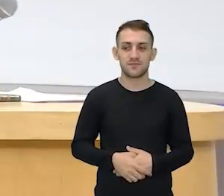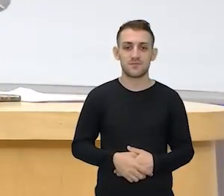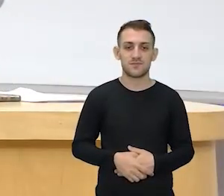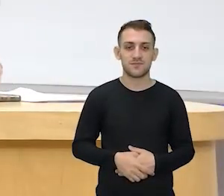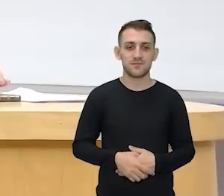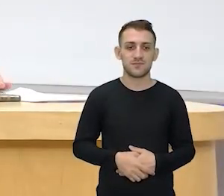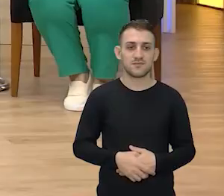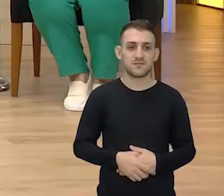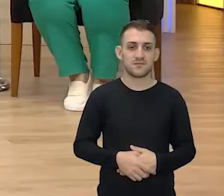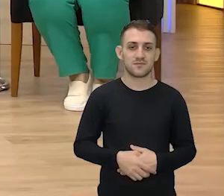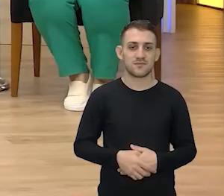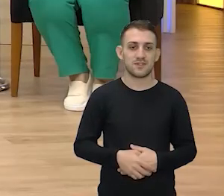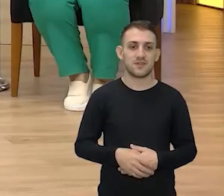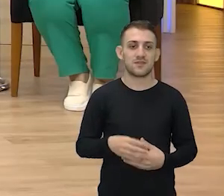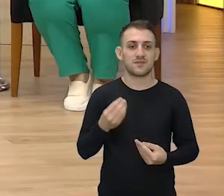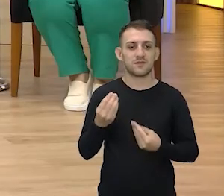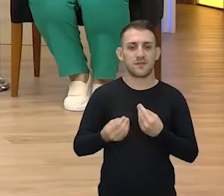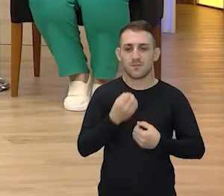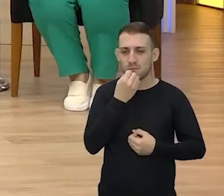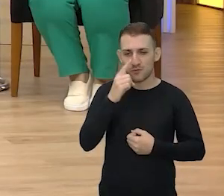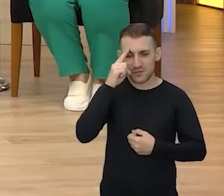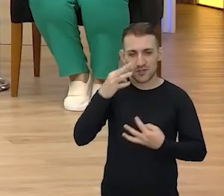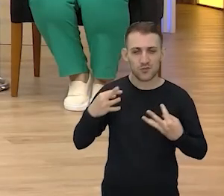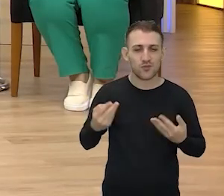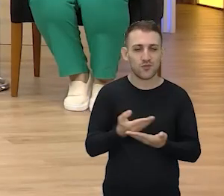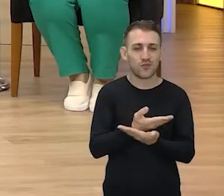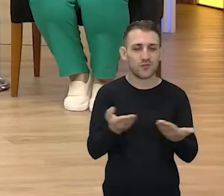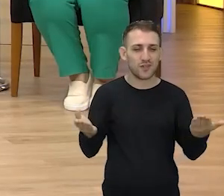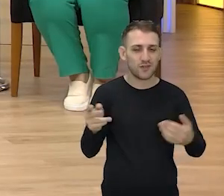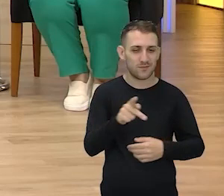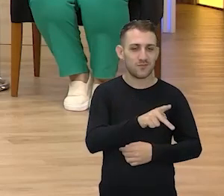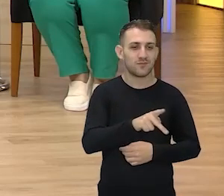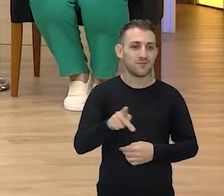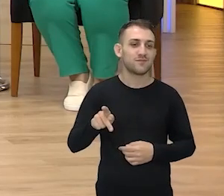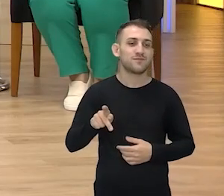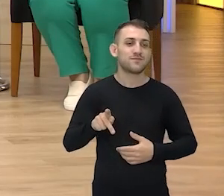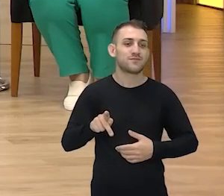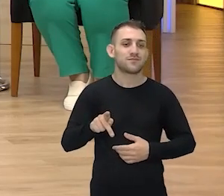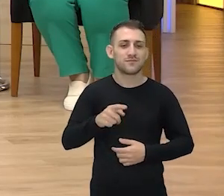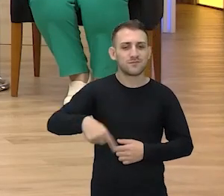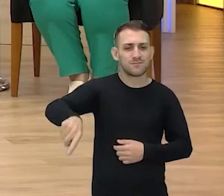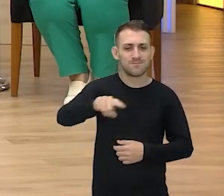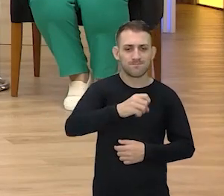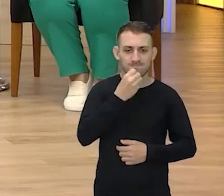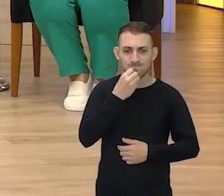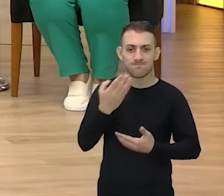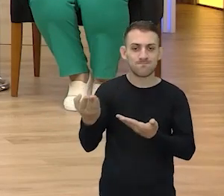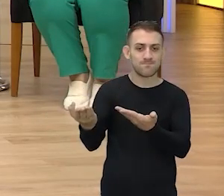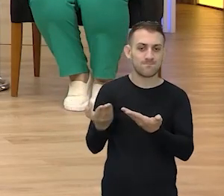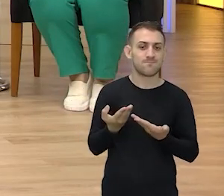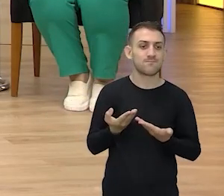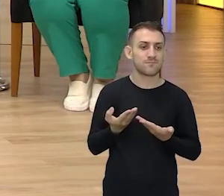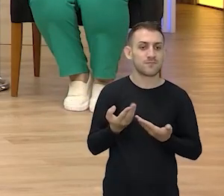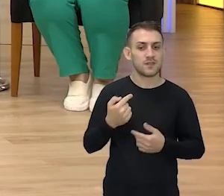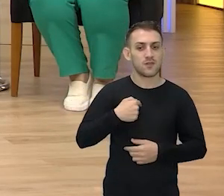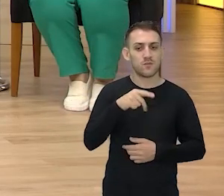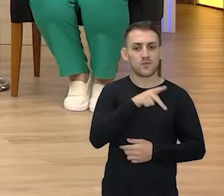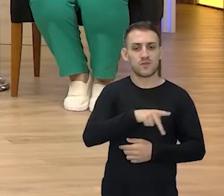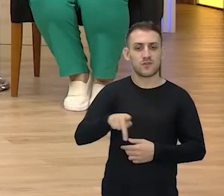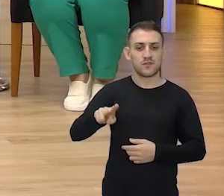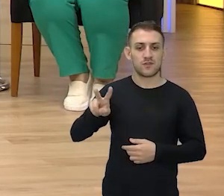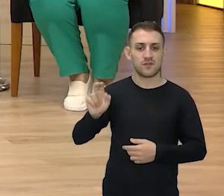Como de praxe, cordial bom dia a todos os professores e professoras. Sejam todos muito bem-vindos. Eu sou o